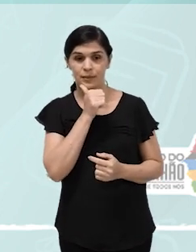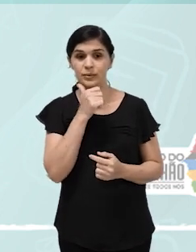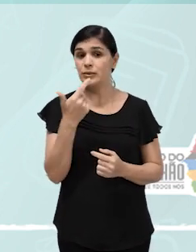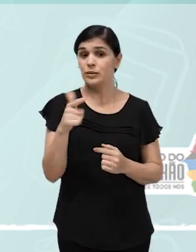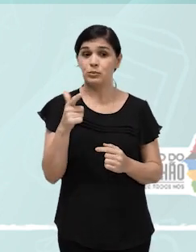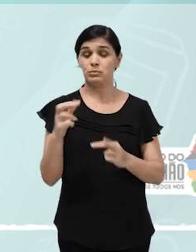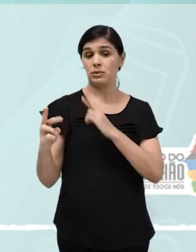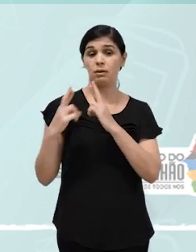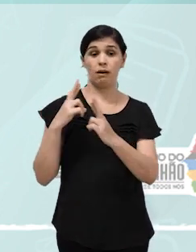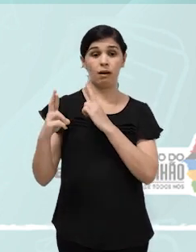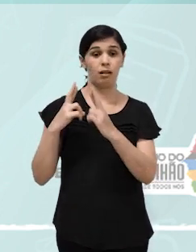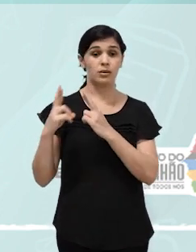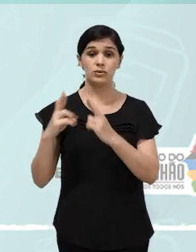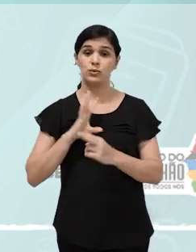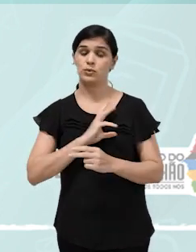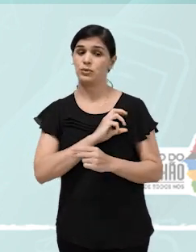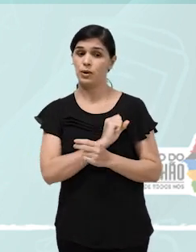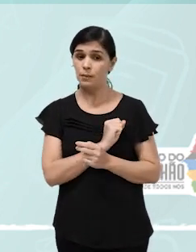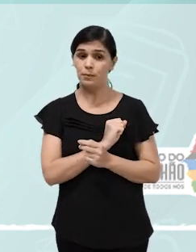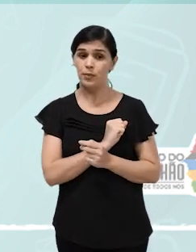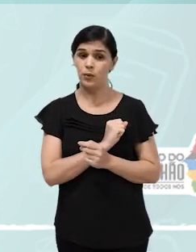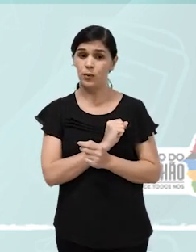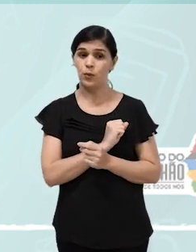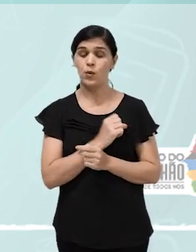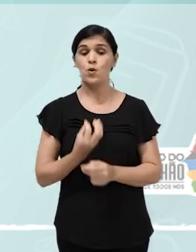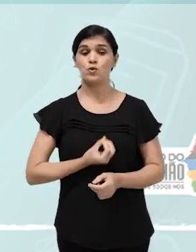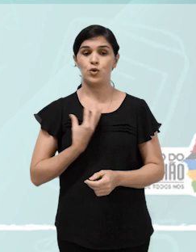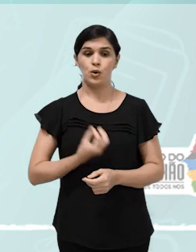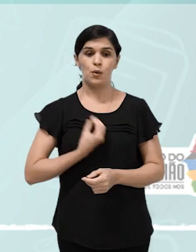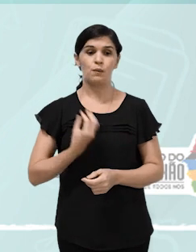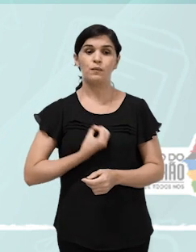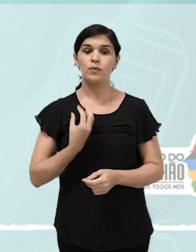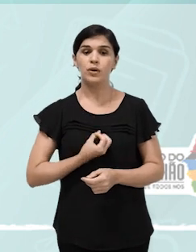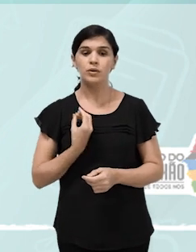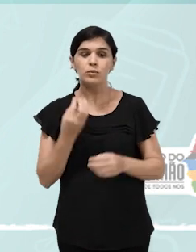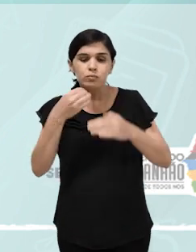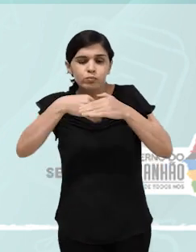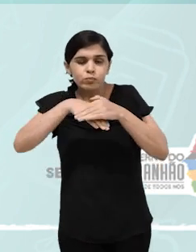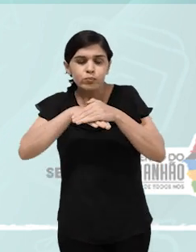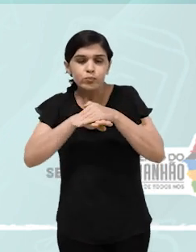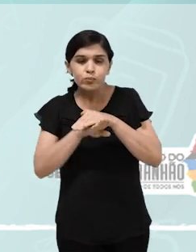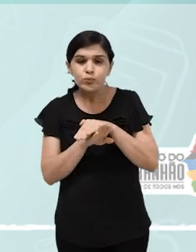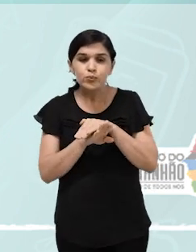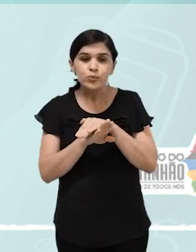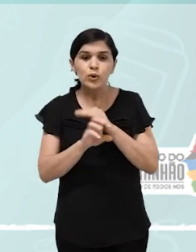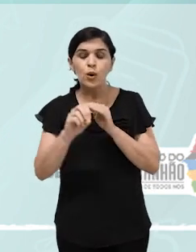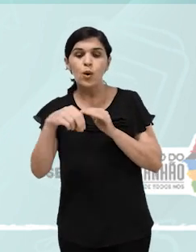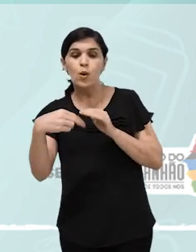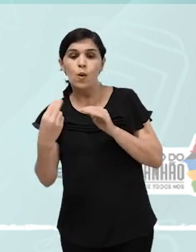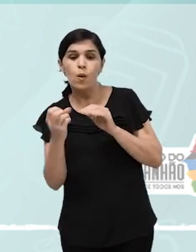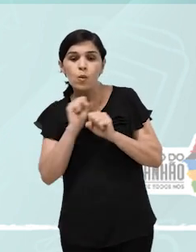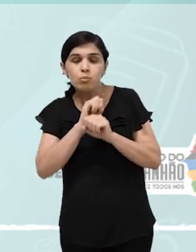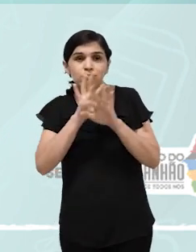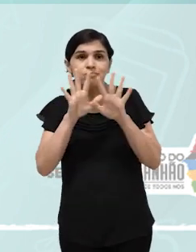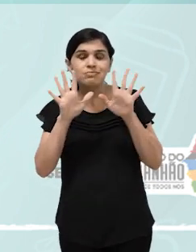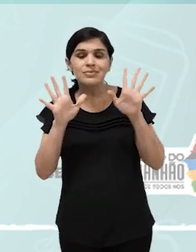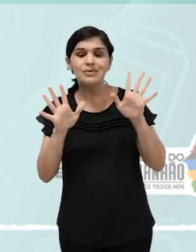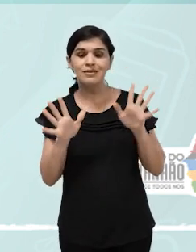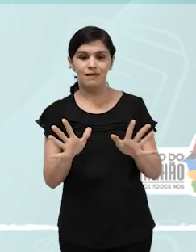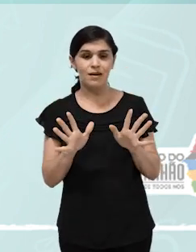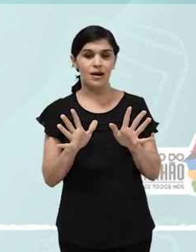eles. Letra E, o trovador velada ou abertamente ironizava os personagens da época?